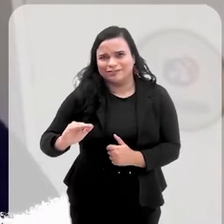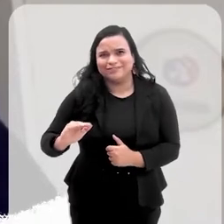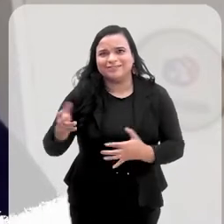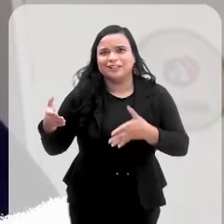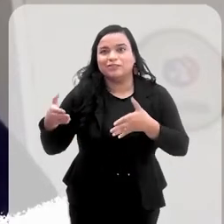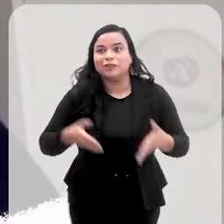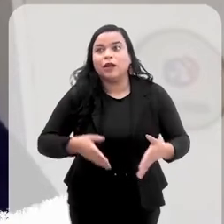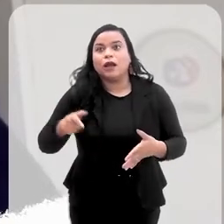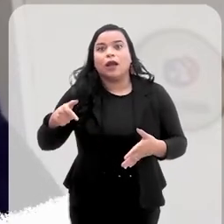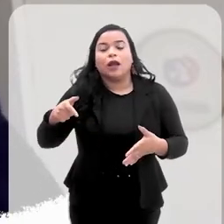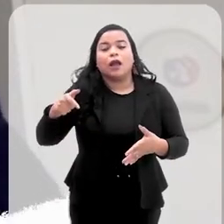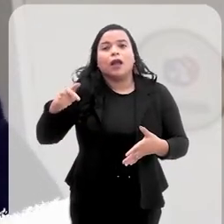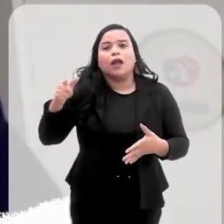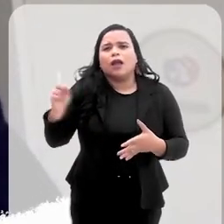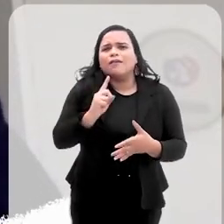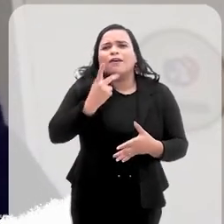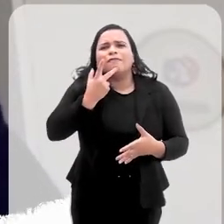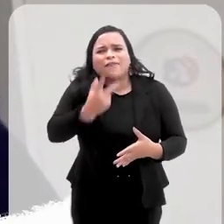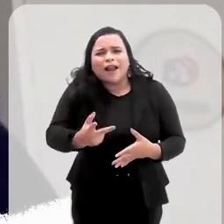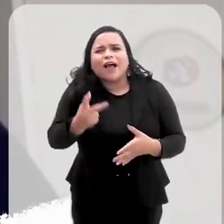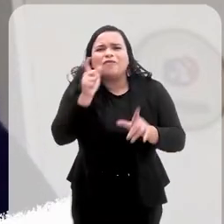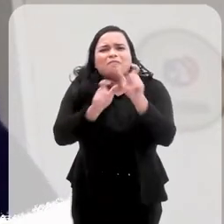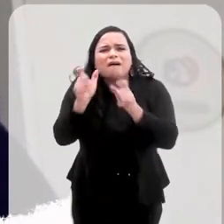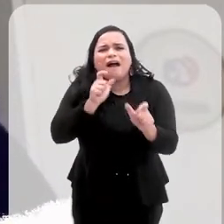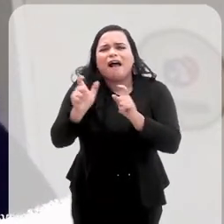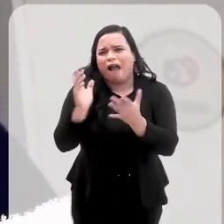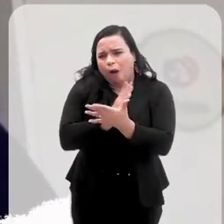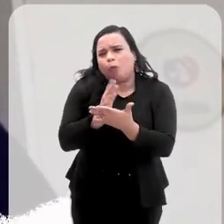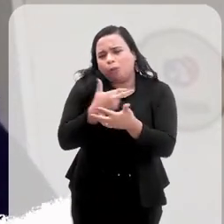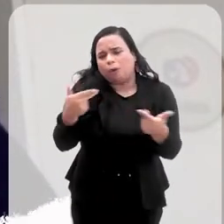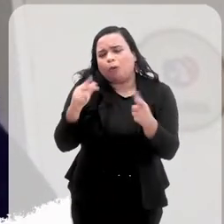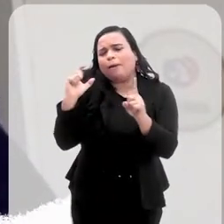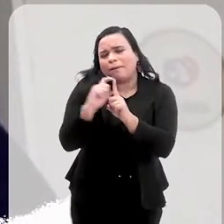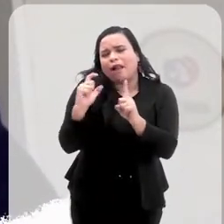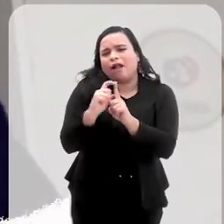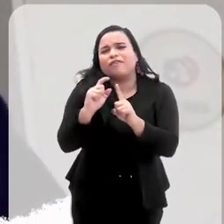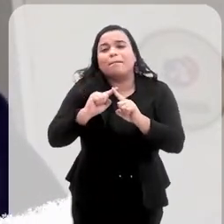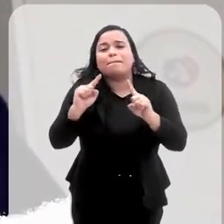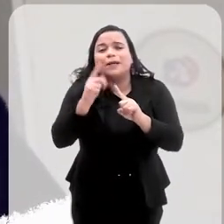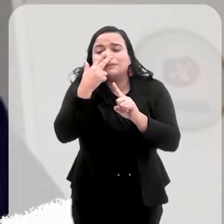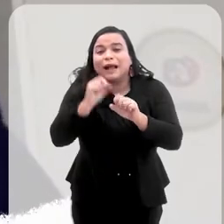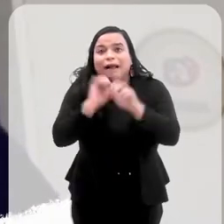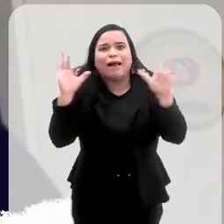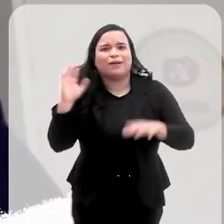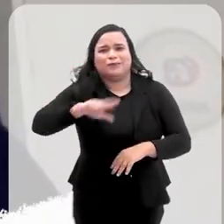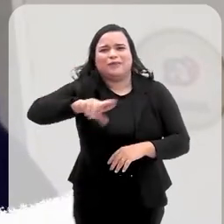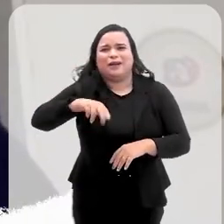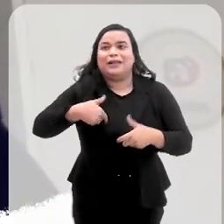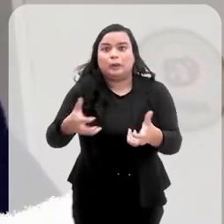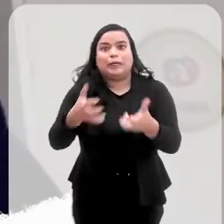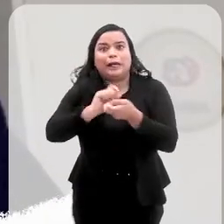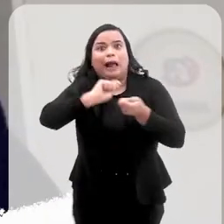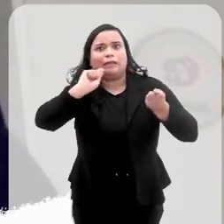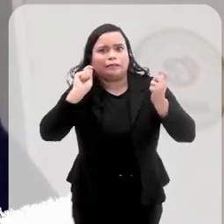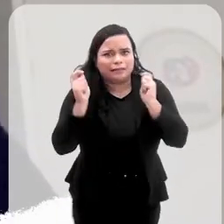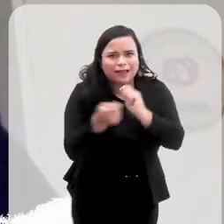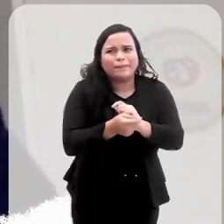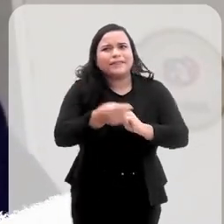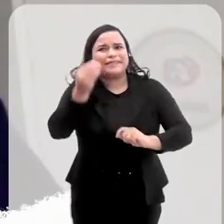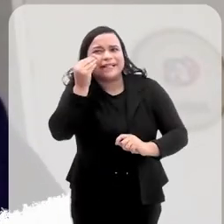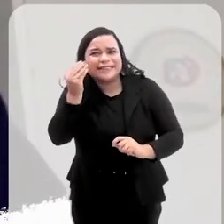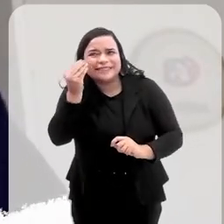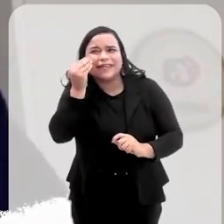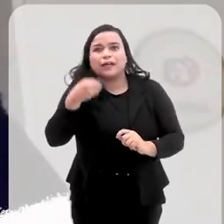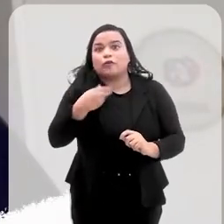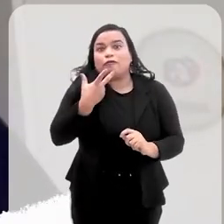mas não era funcional. E eu queria entrar com o PECS adaptado, né? Eu falei para a família, né? Posso começar? Ele tinha 5 anos. Ela